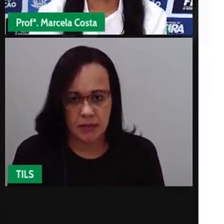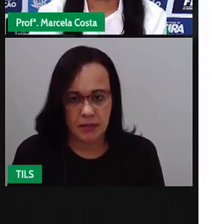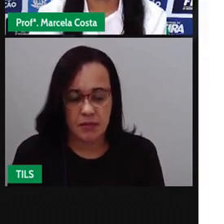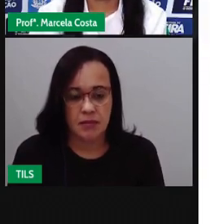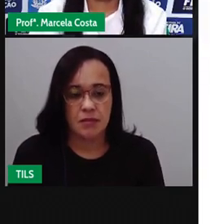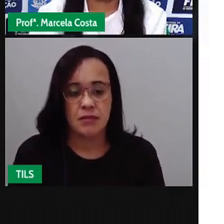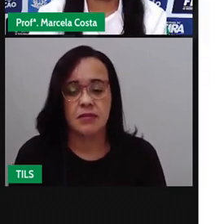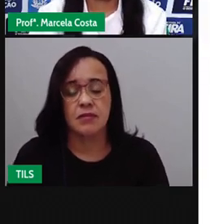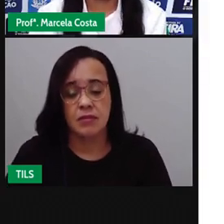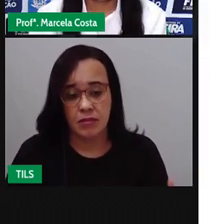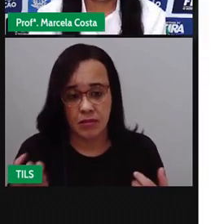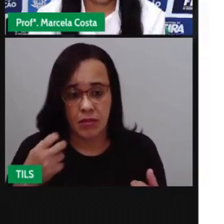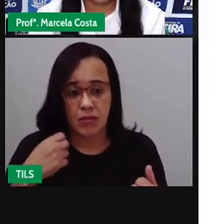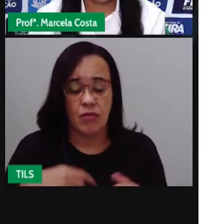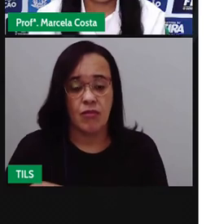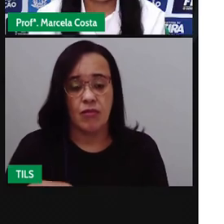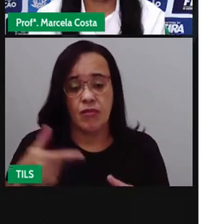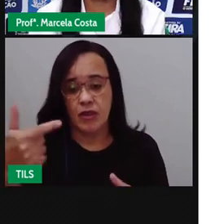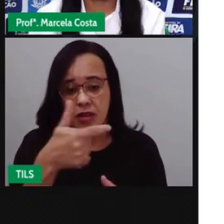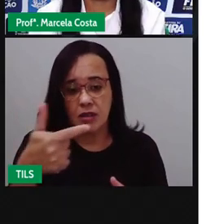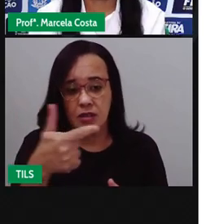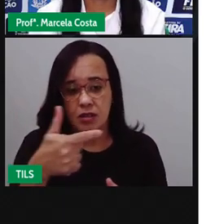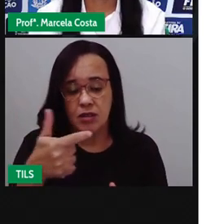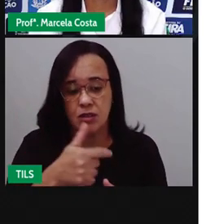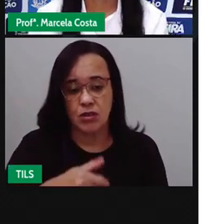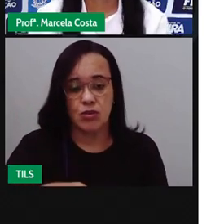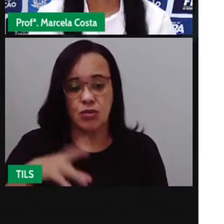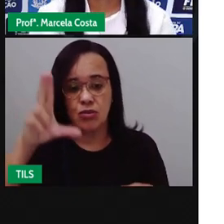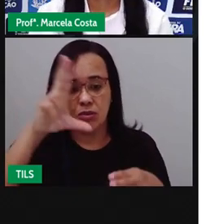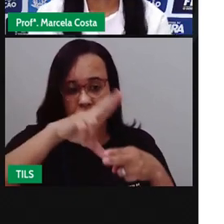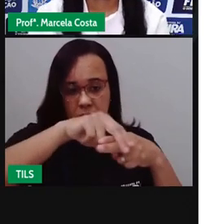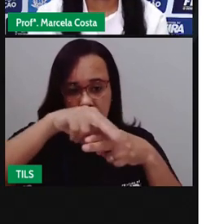Vamos ver agora a segunda parte desse cordel.